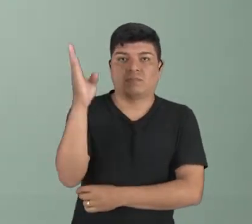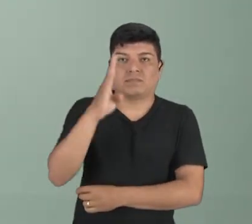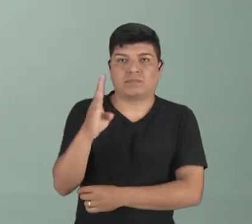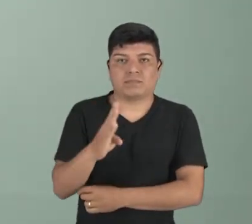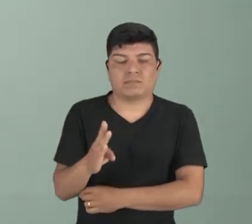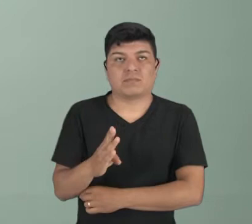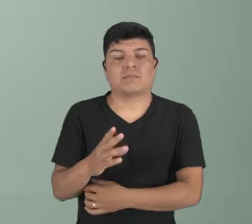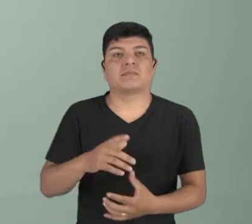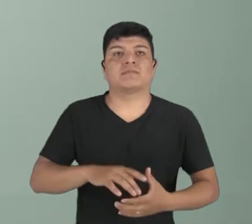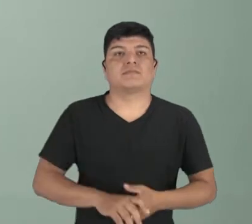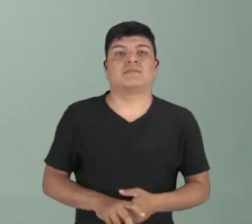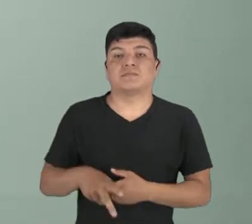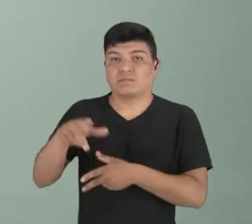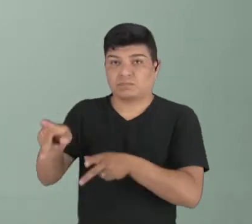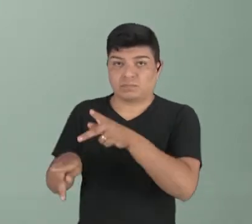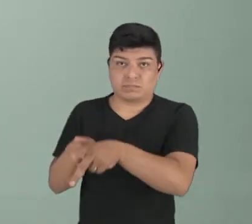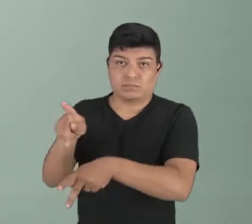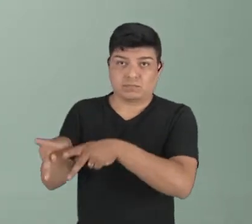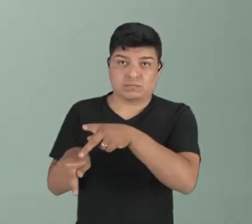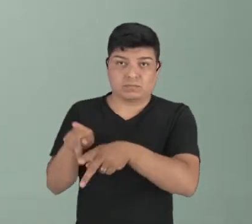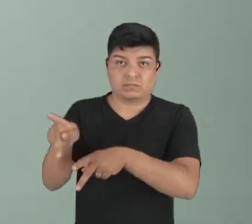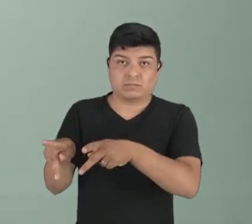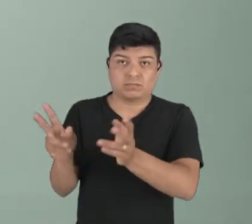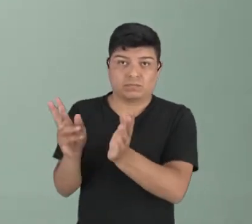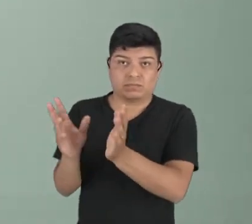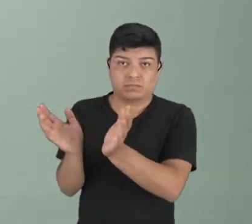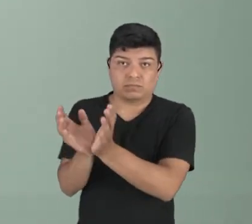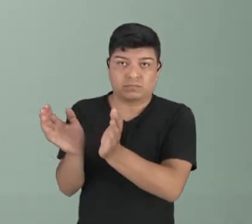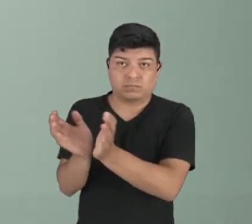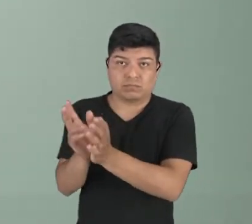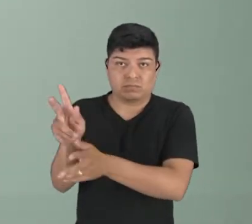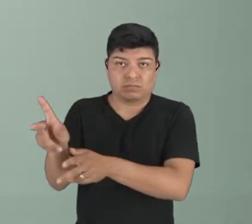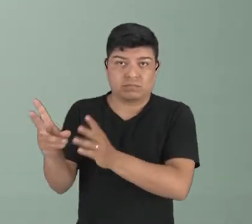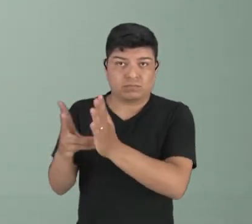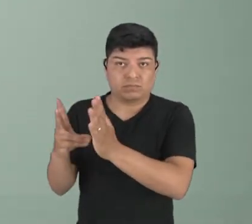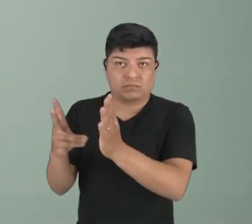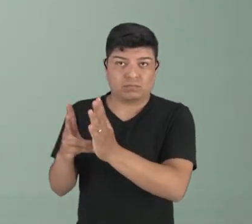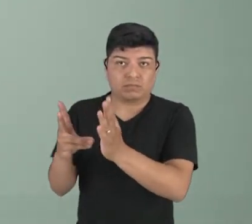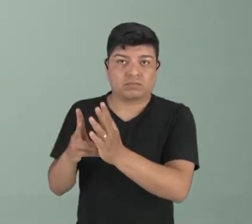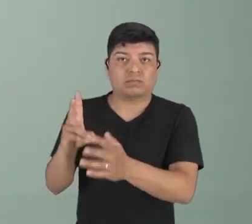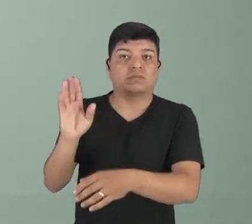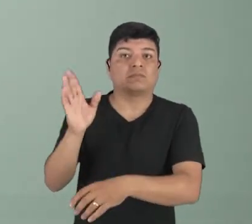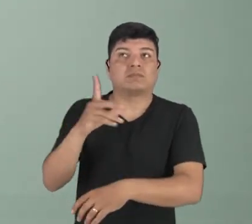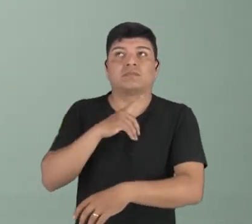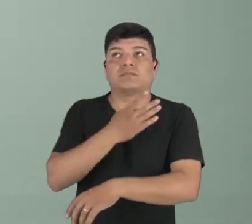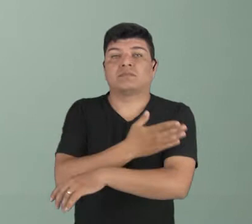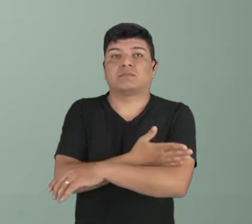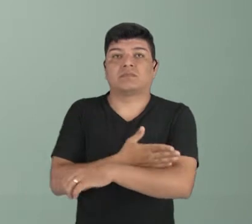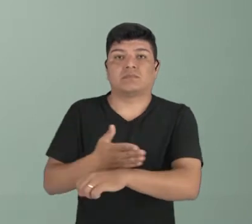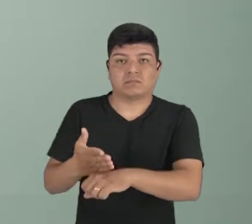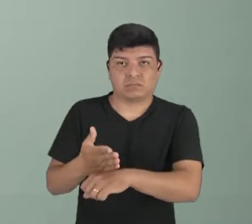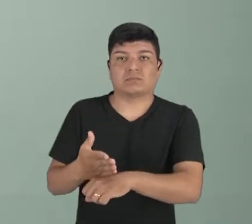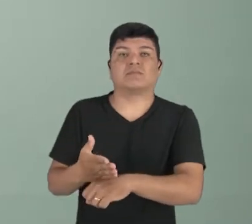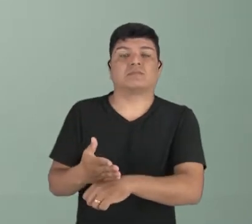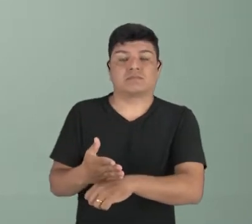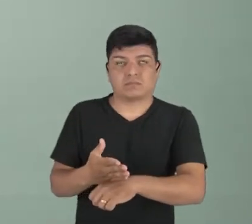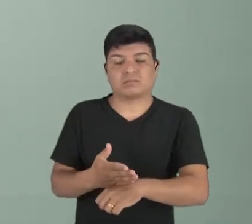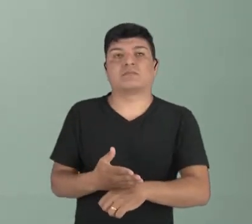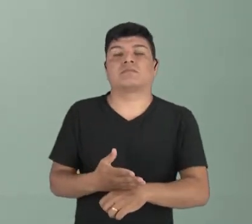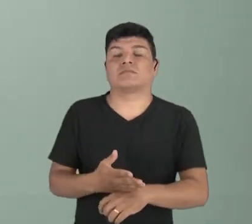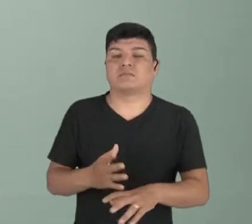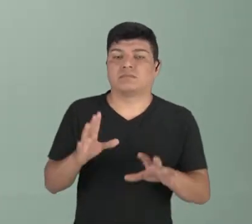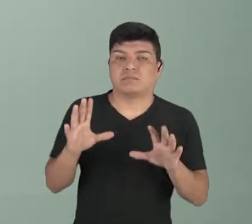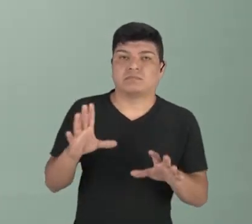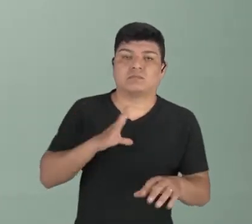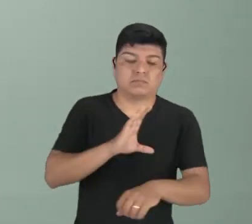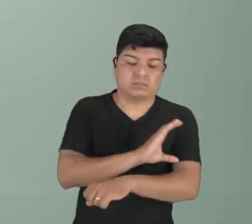terra. E essas populações, essas tribos indígenas, eles já tinham hábitos, galerinha, muito peculiares, Eles já tinham